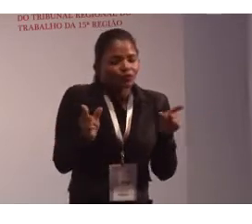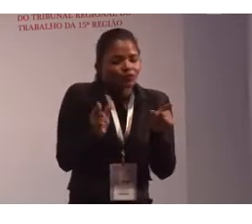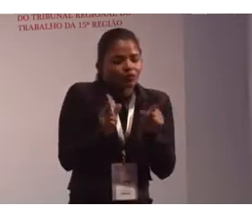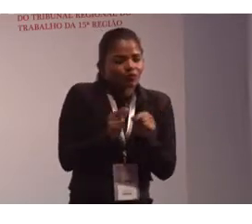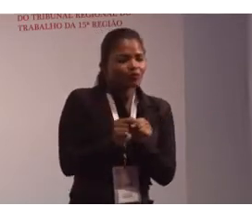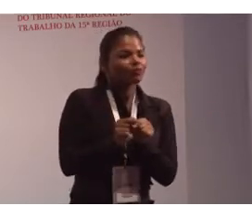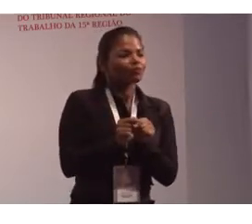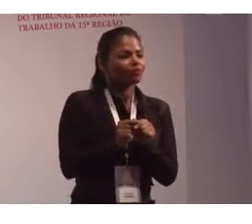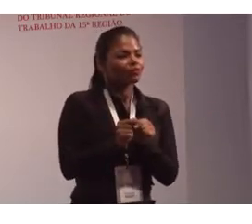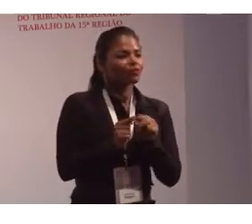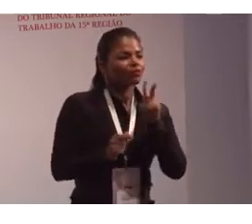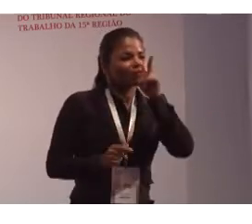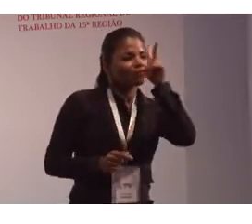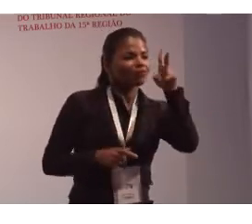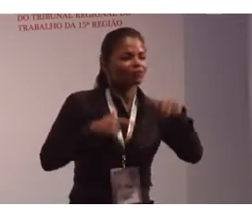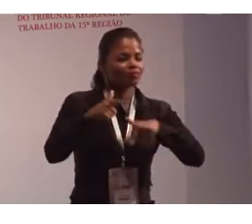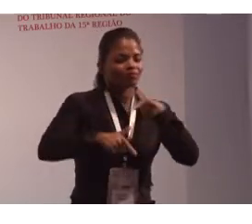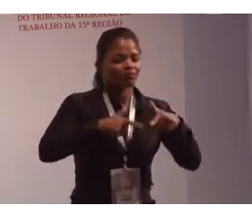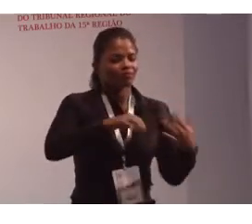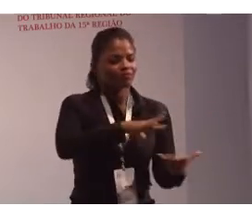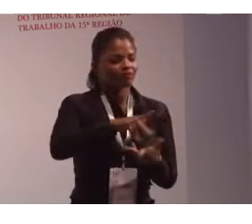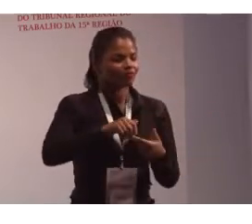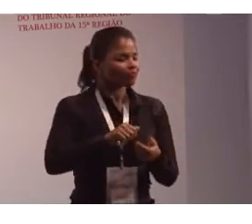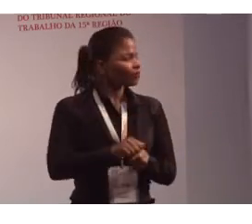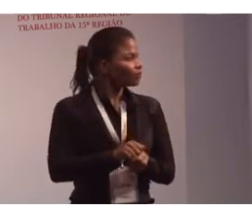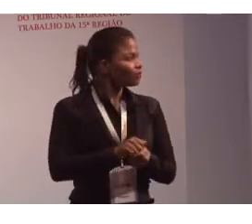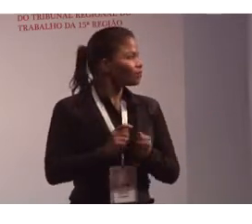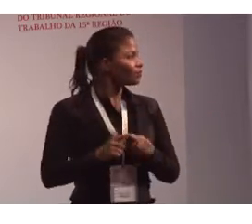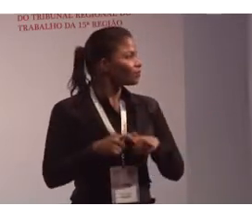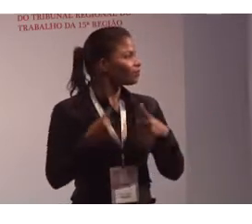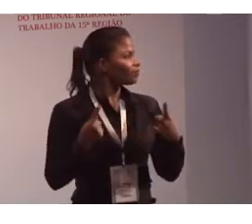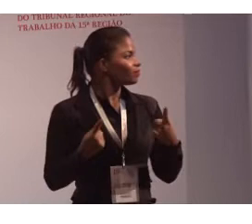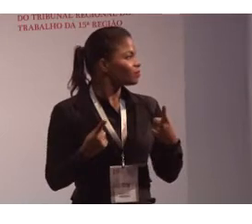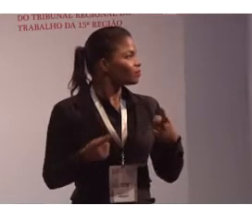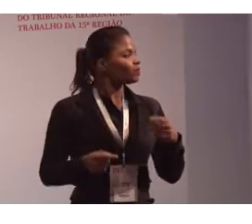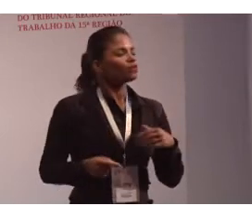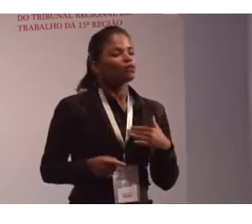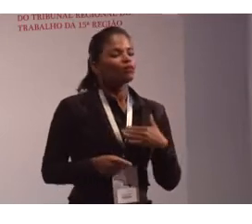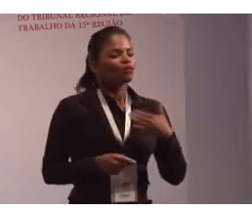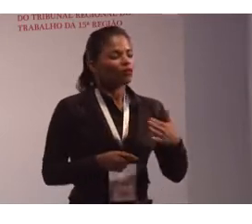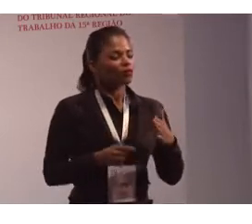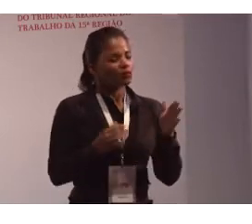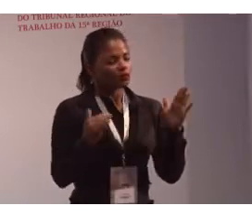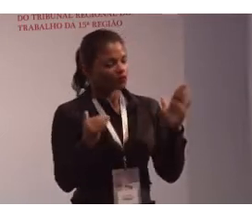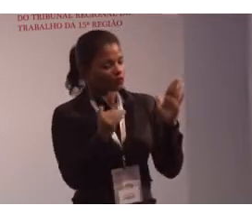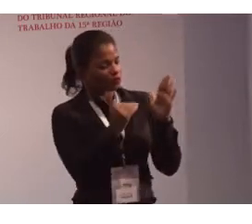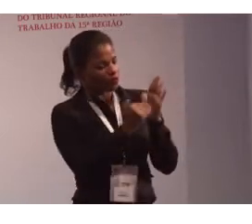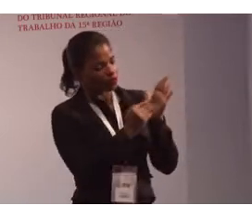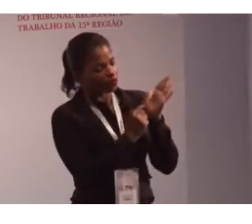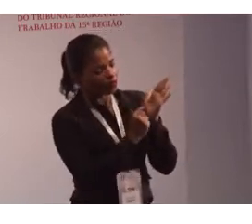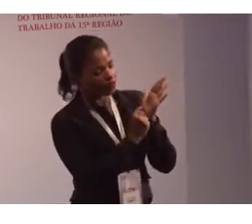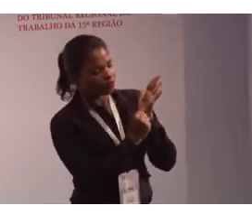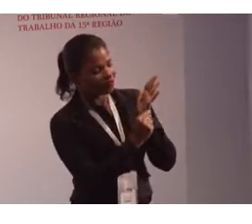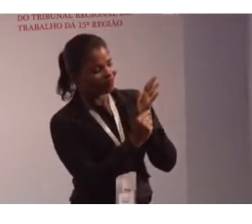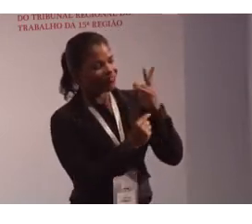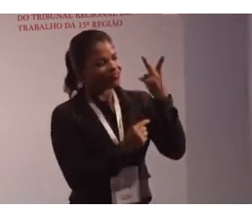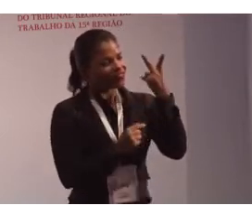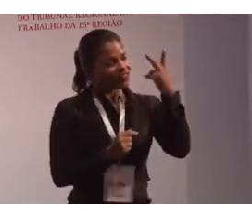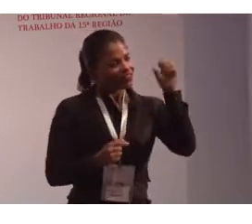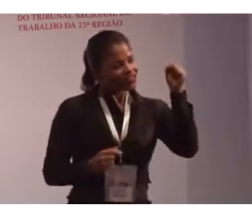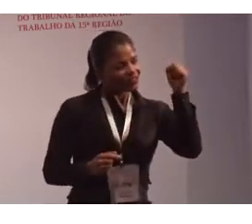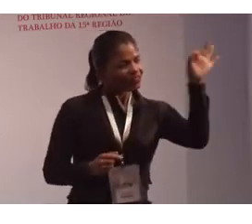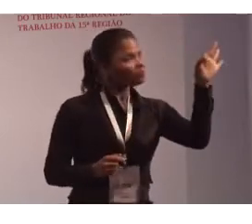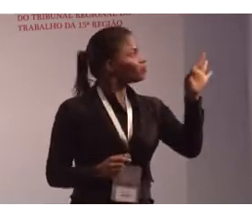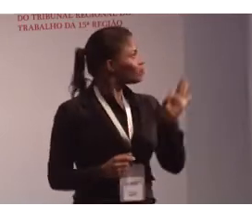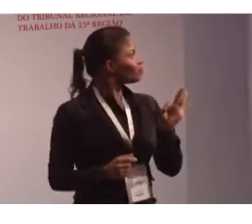a atual força de trabalho no mundo. Tá? Mas se eu for lá na última, né, onde está 28%,